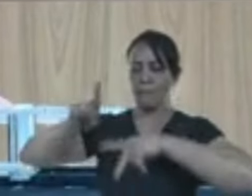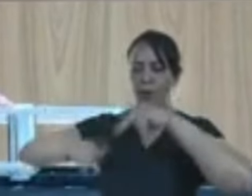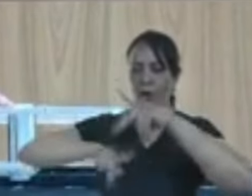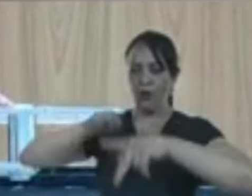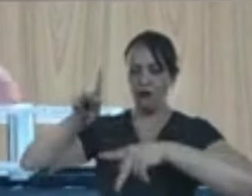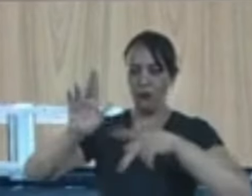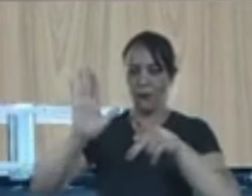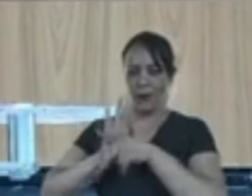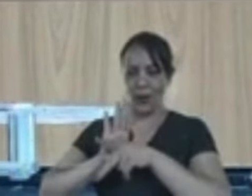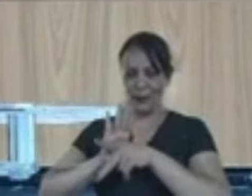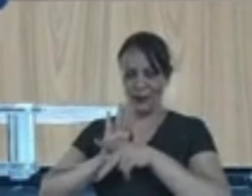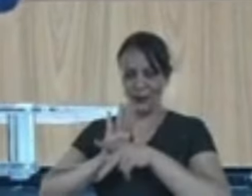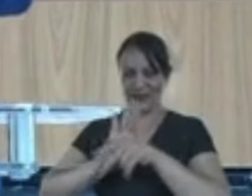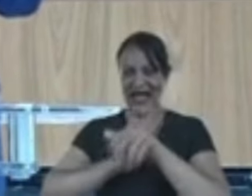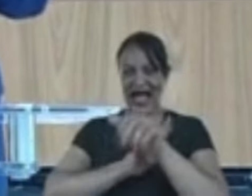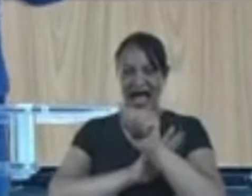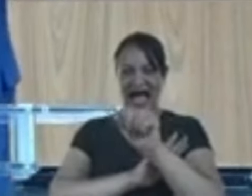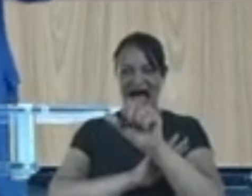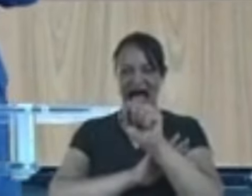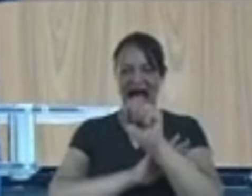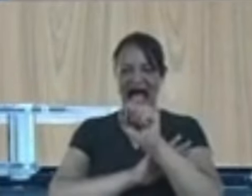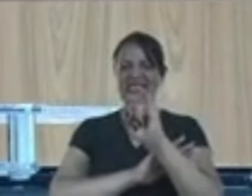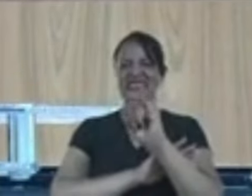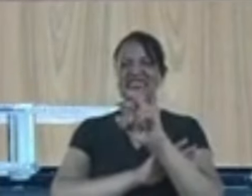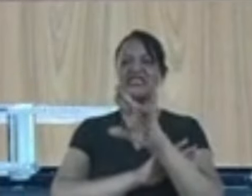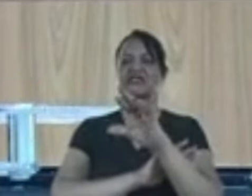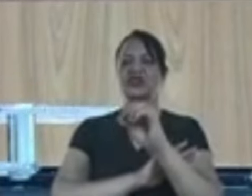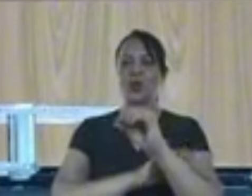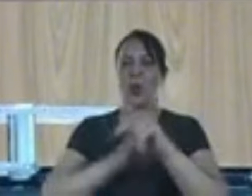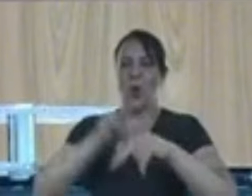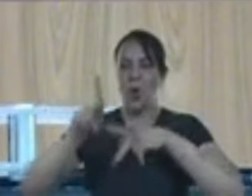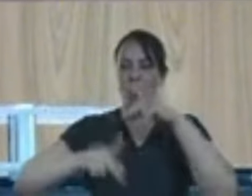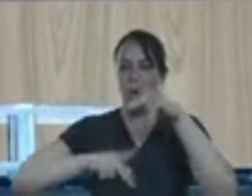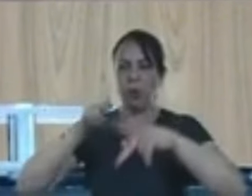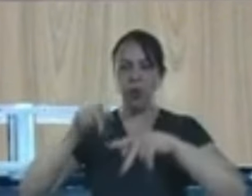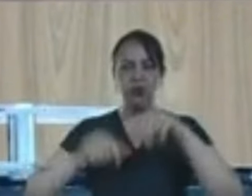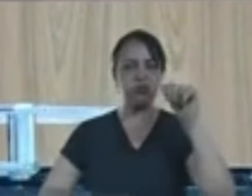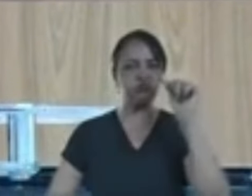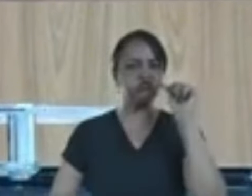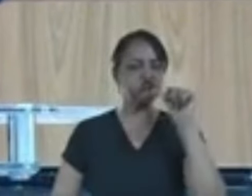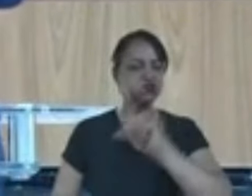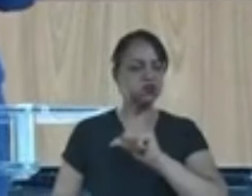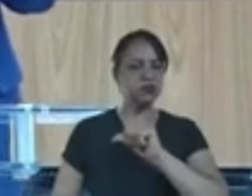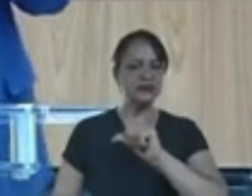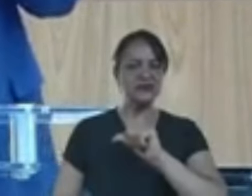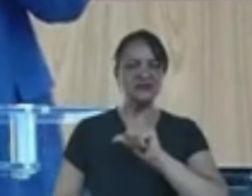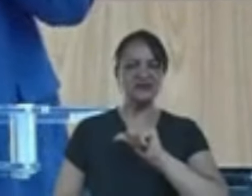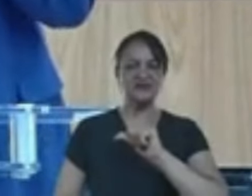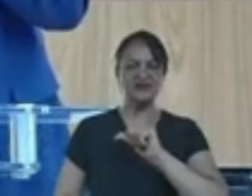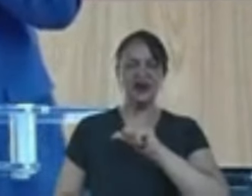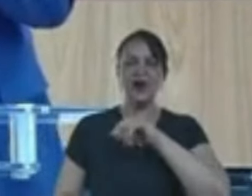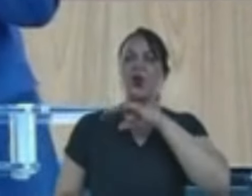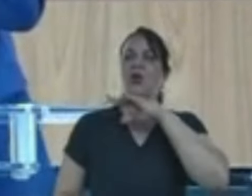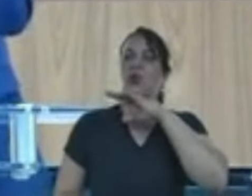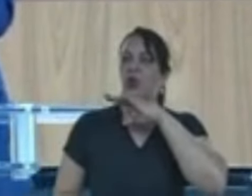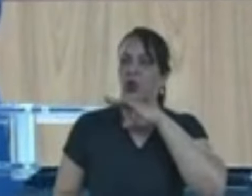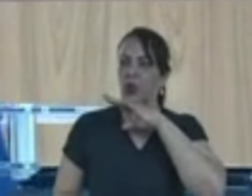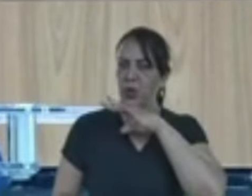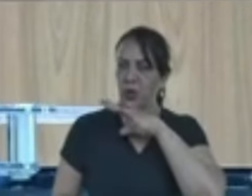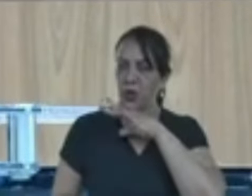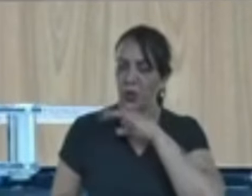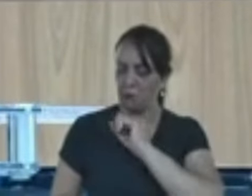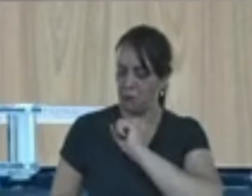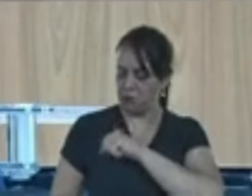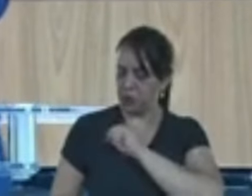assírio que eram perversos. Naum falou que eles eram cruéis. Eles faziam questão